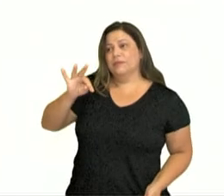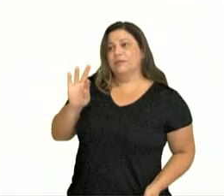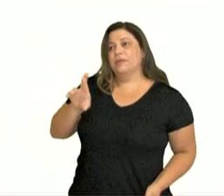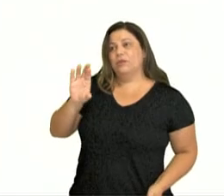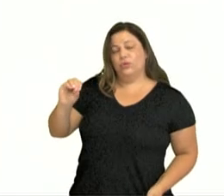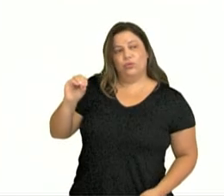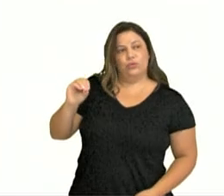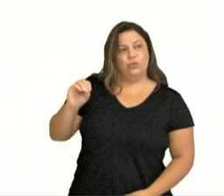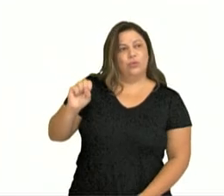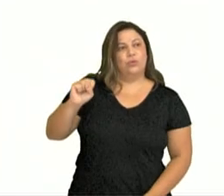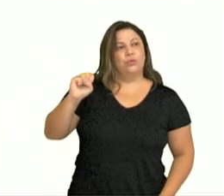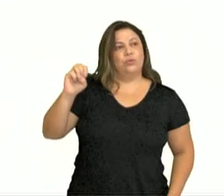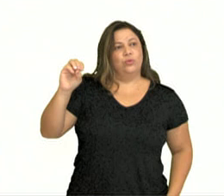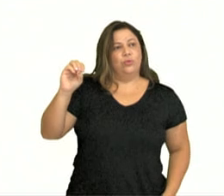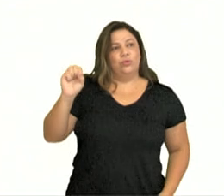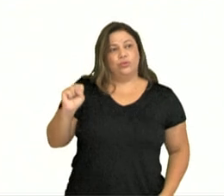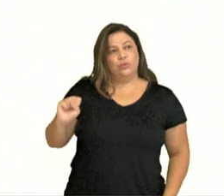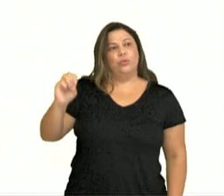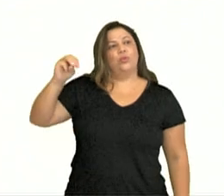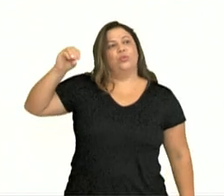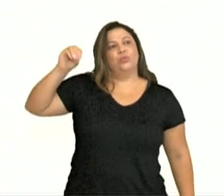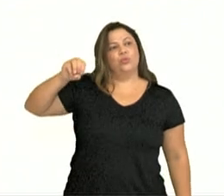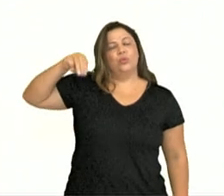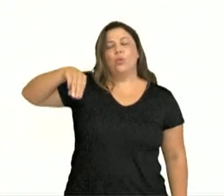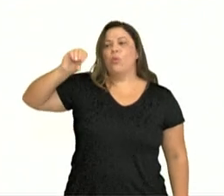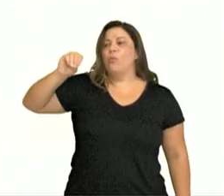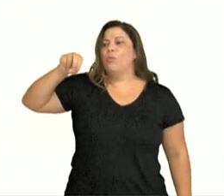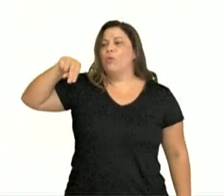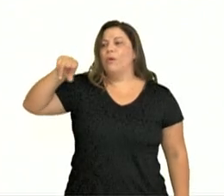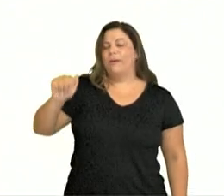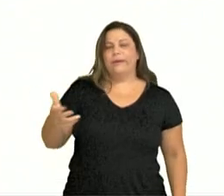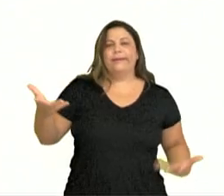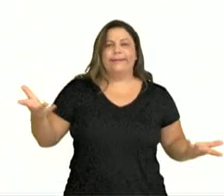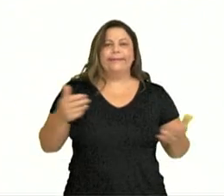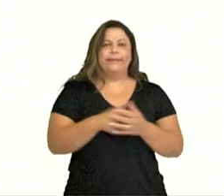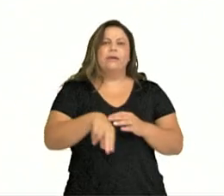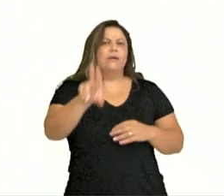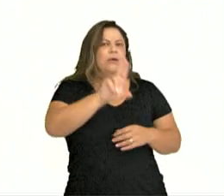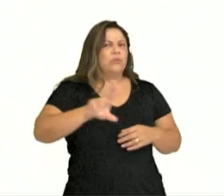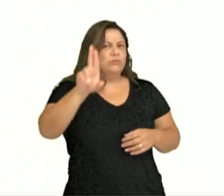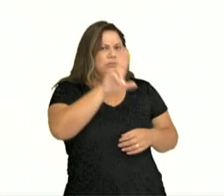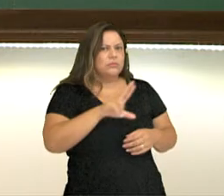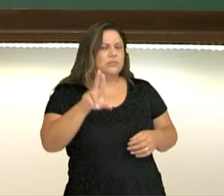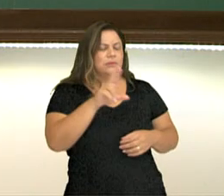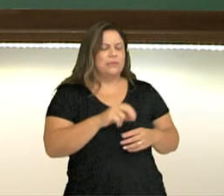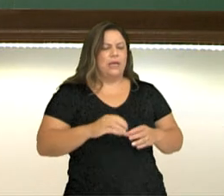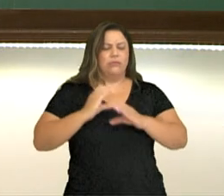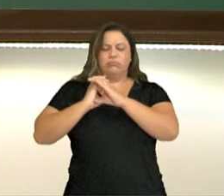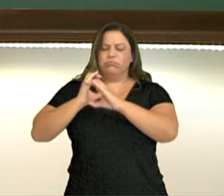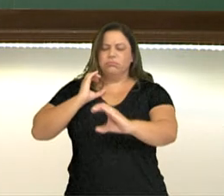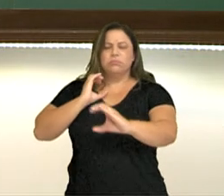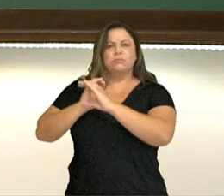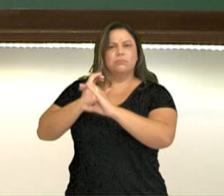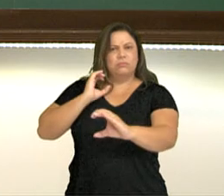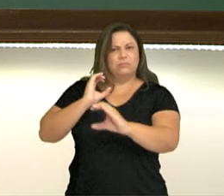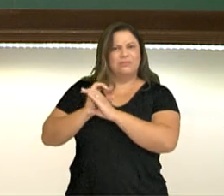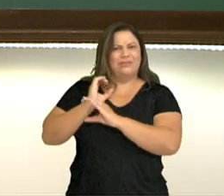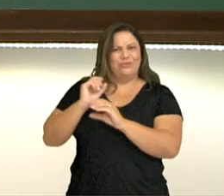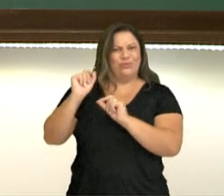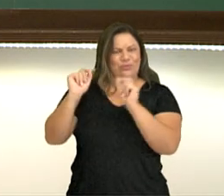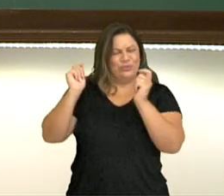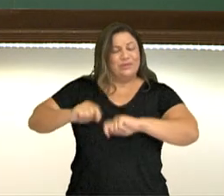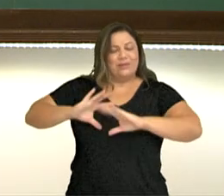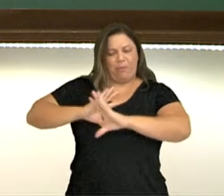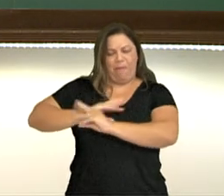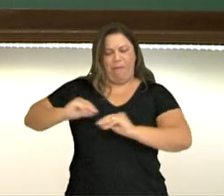primeira imagem, elas são muito utilizadas no tratamento de resíduos, né, do esgoto. Então, por conta desse processo que elas